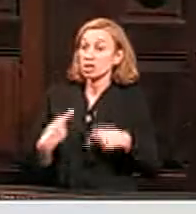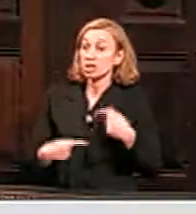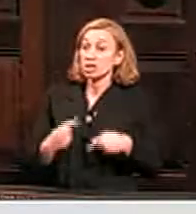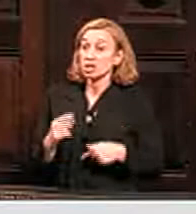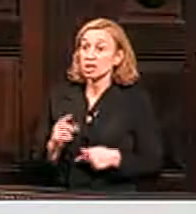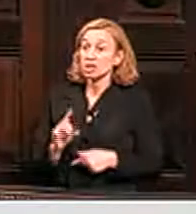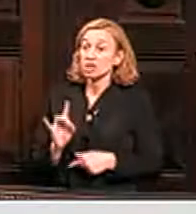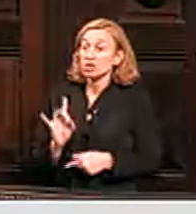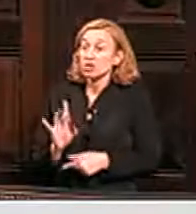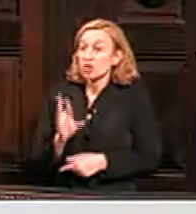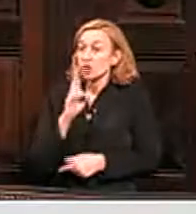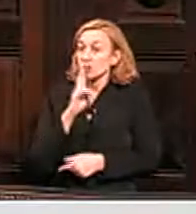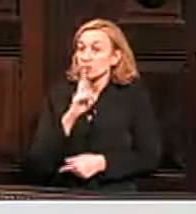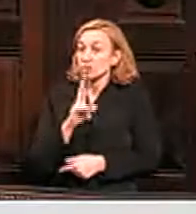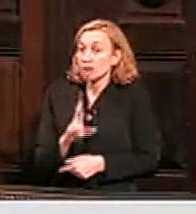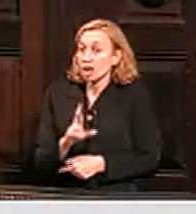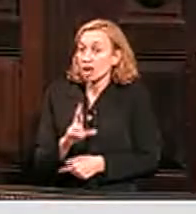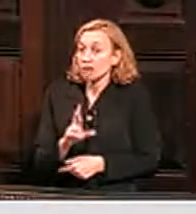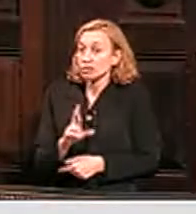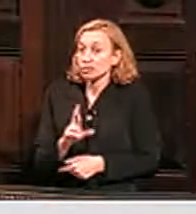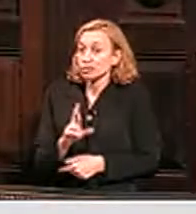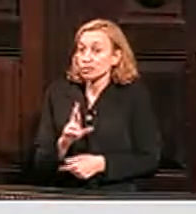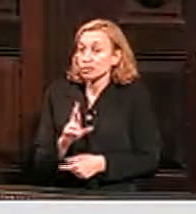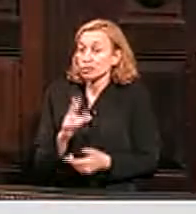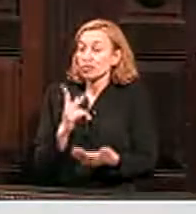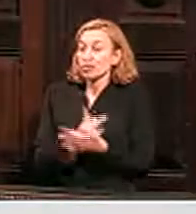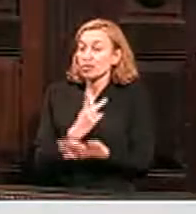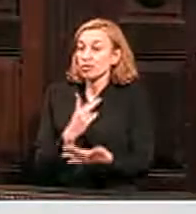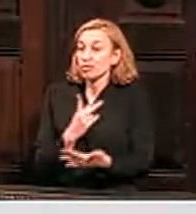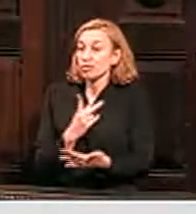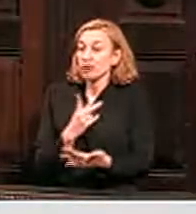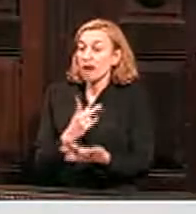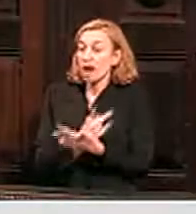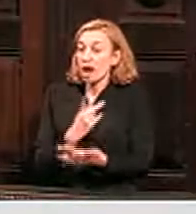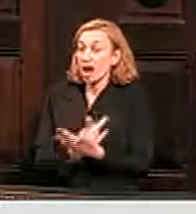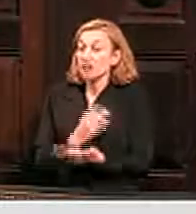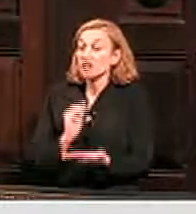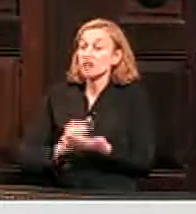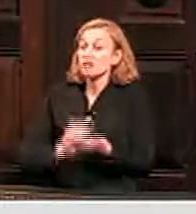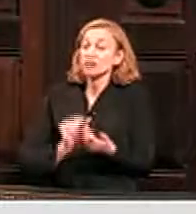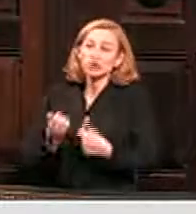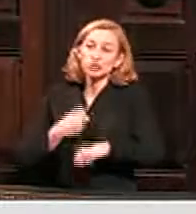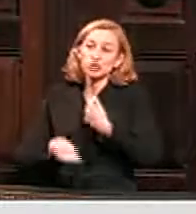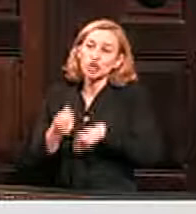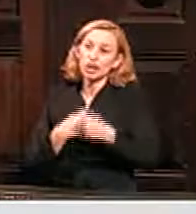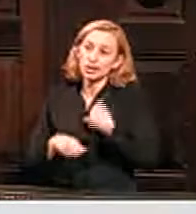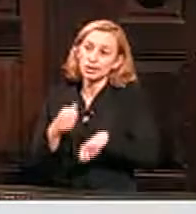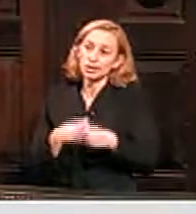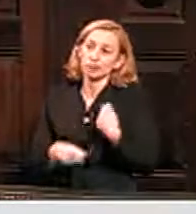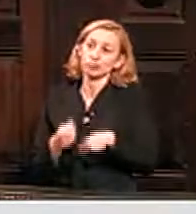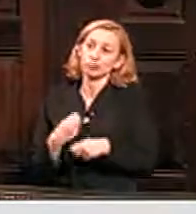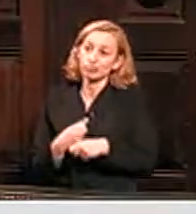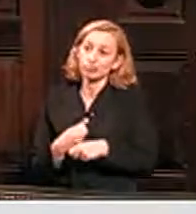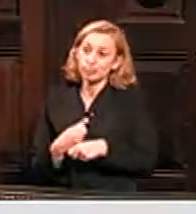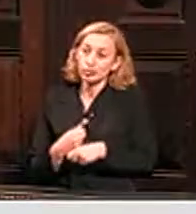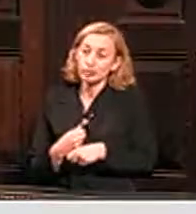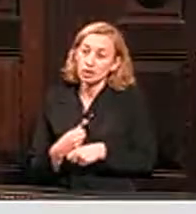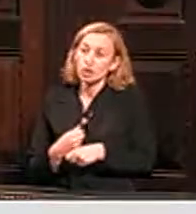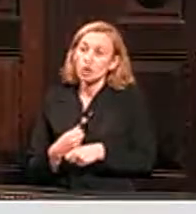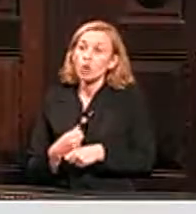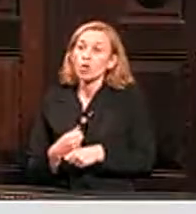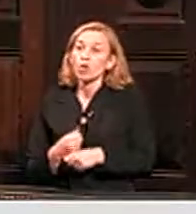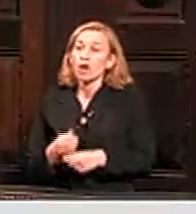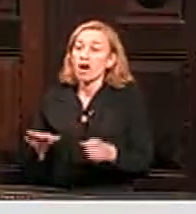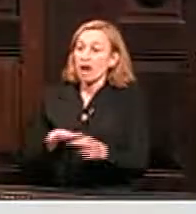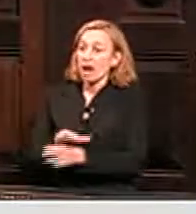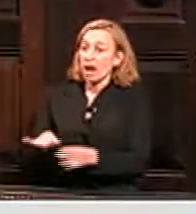como resultado desequilibrar e desestruturar aqueles setores da economia que dependem